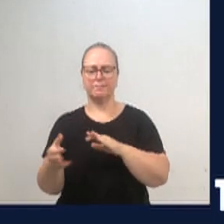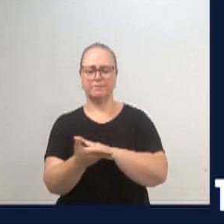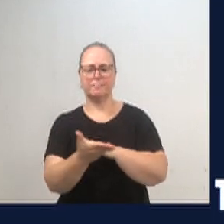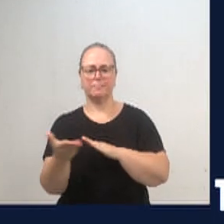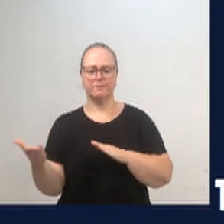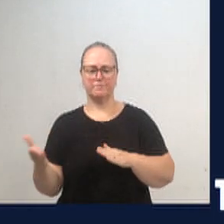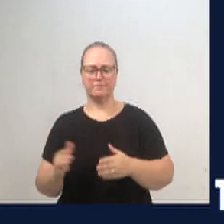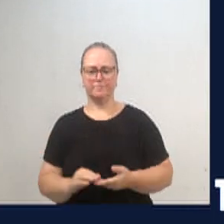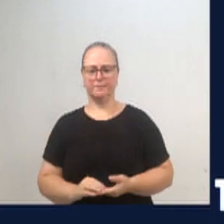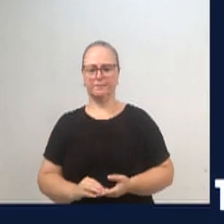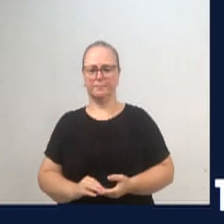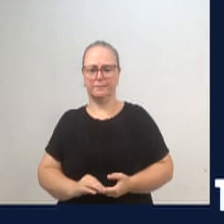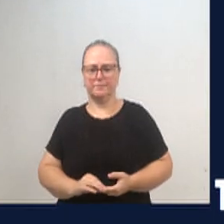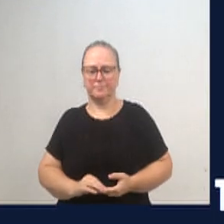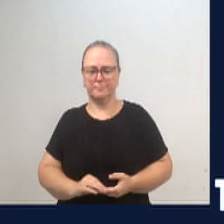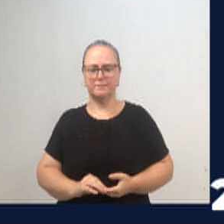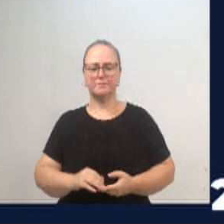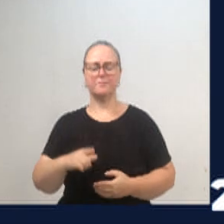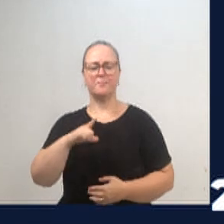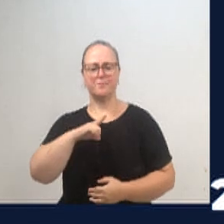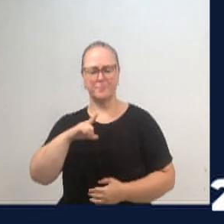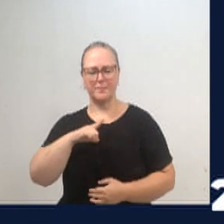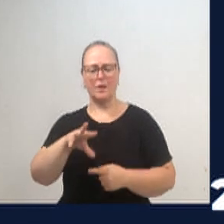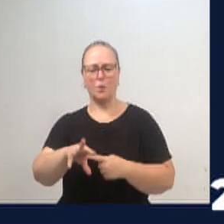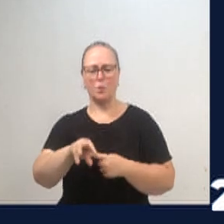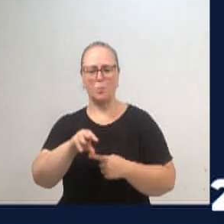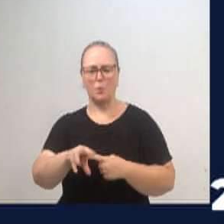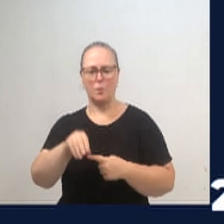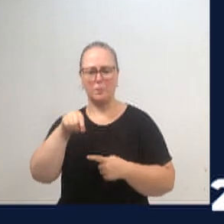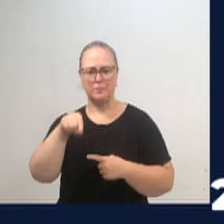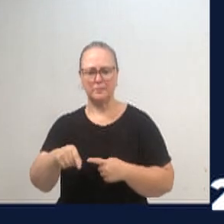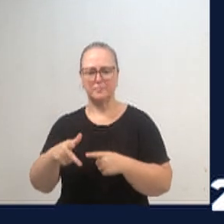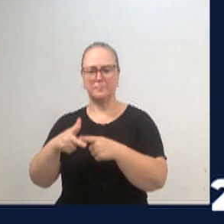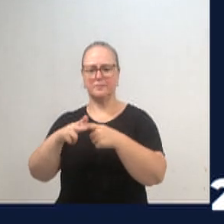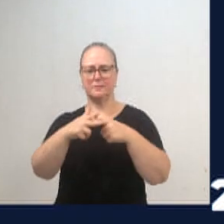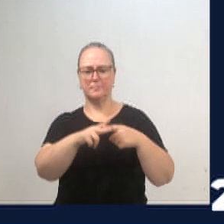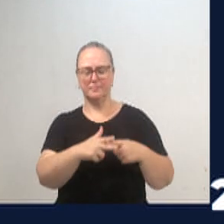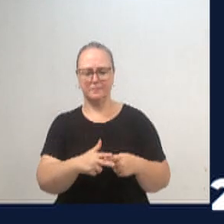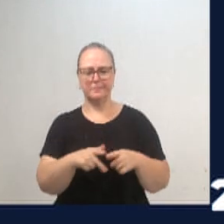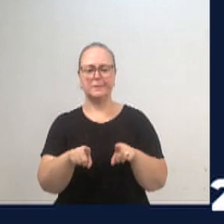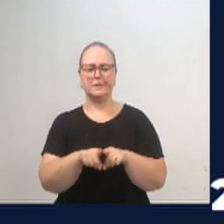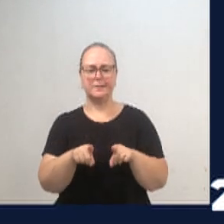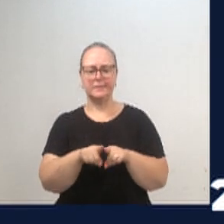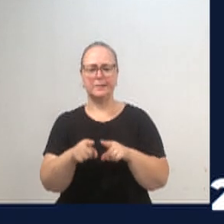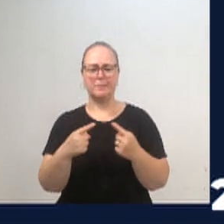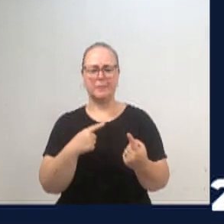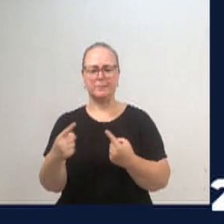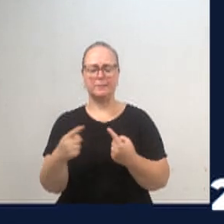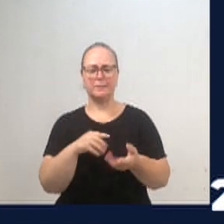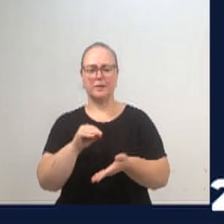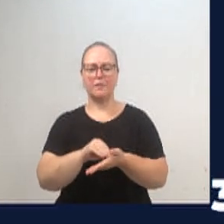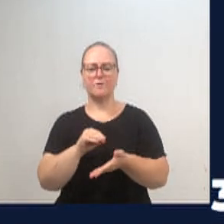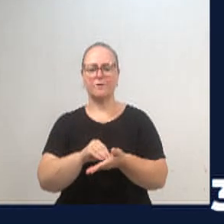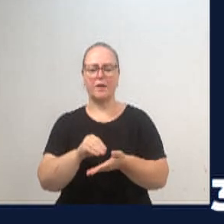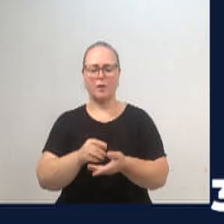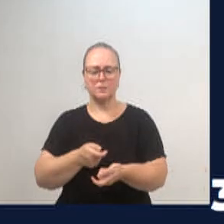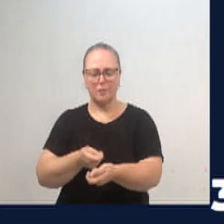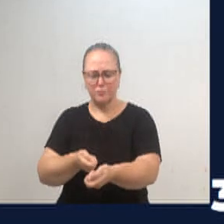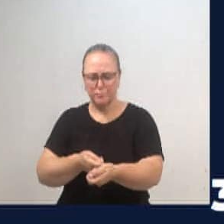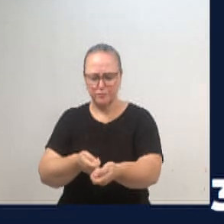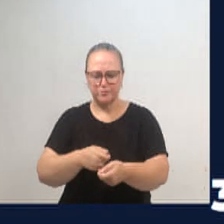zeladoria, tanto na drenagem, tanto na manutenção das faixas de rolagem, falta pintura, faixa de